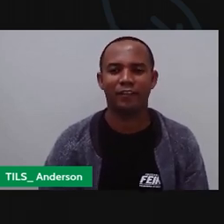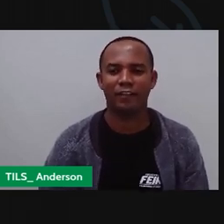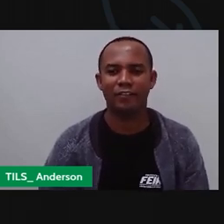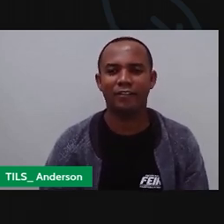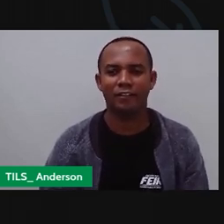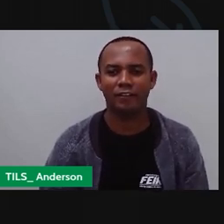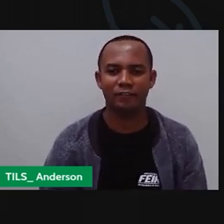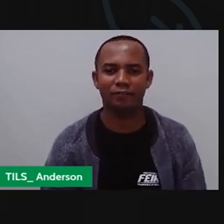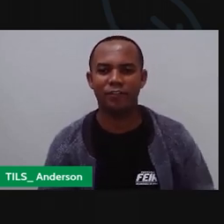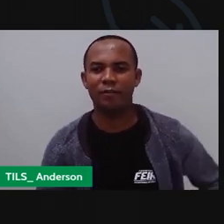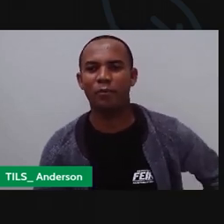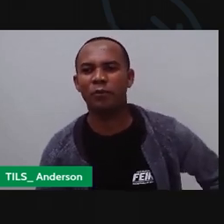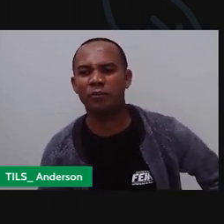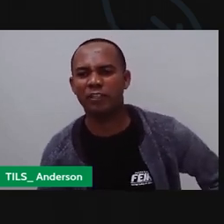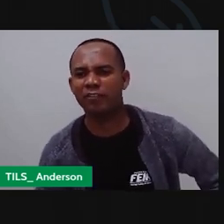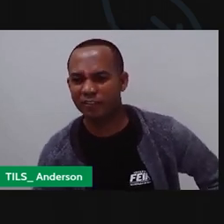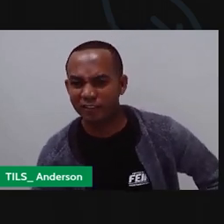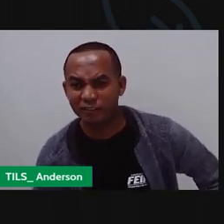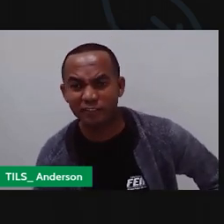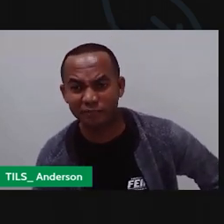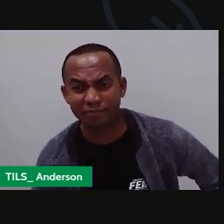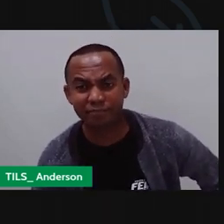Receita, né? Meu livro de receita.